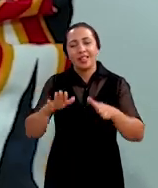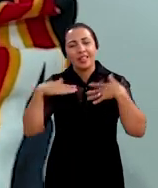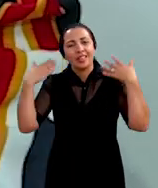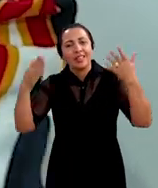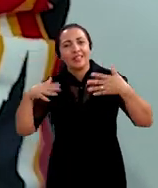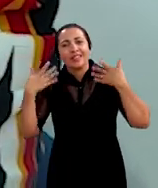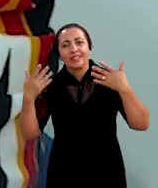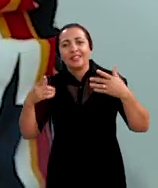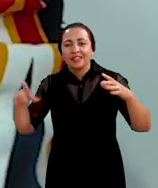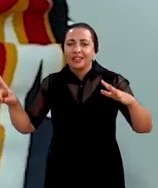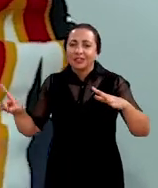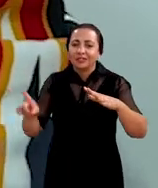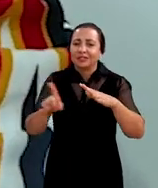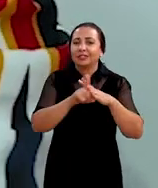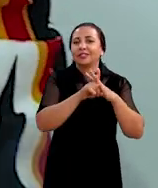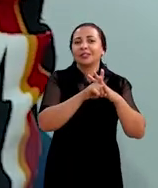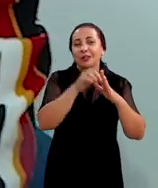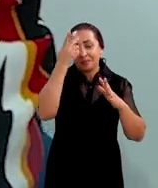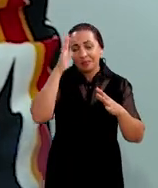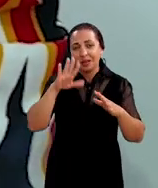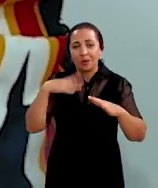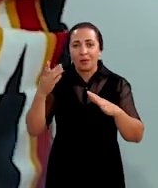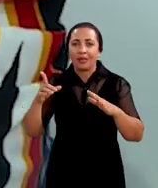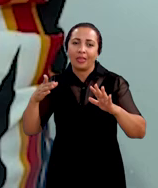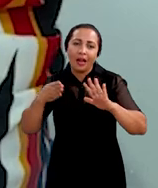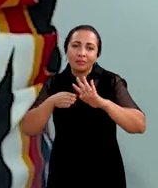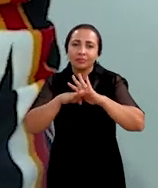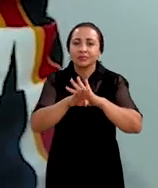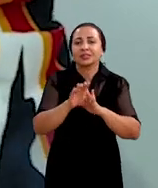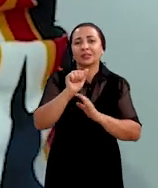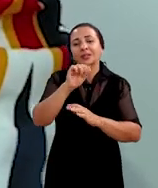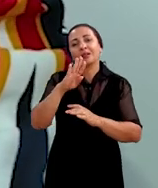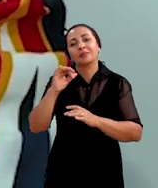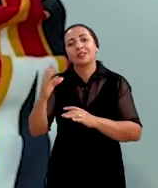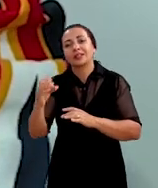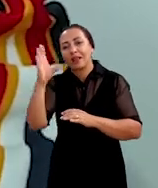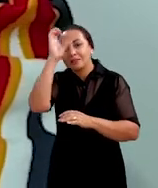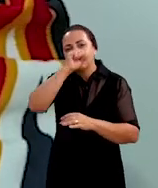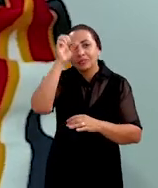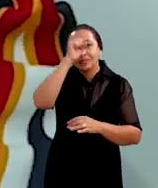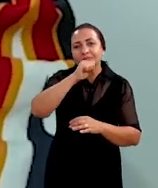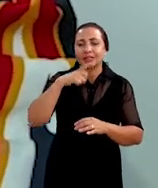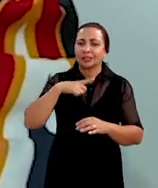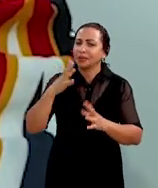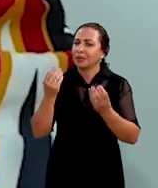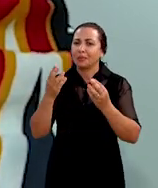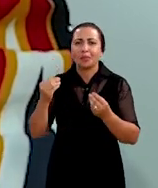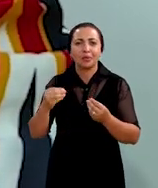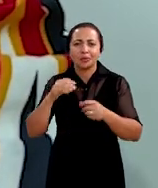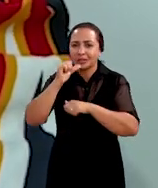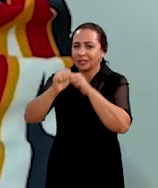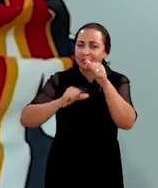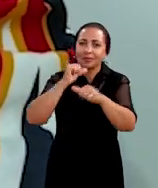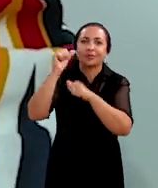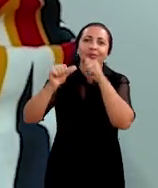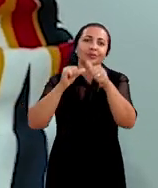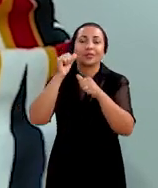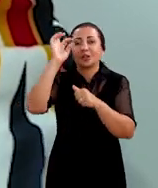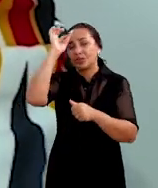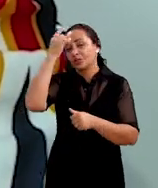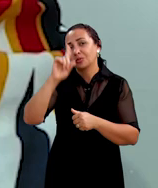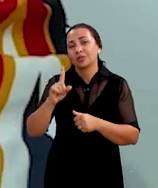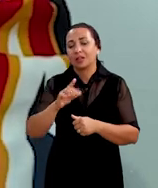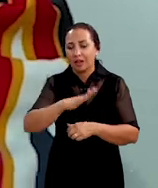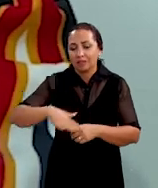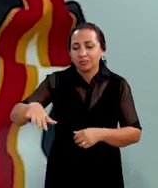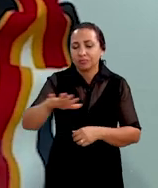Ela tenha motivação, ela seja engajada para quando ela entrar na alfabetização, ela já ter muitas dessas habilidades